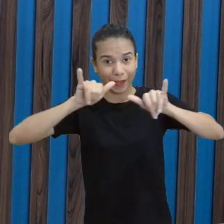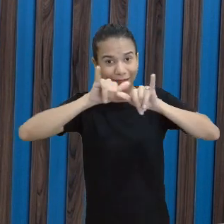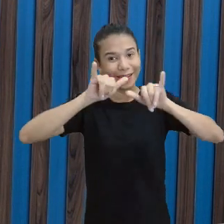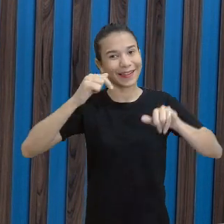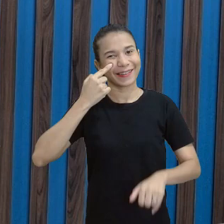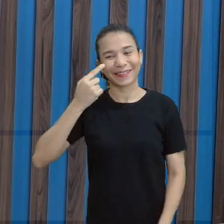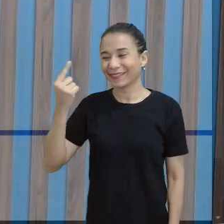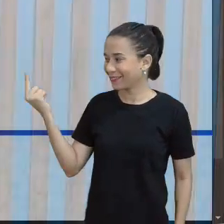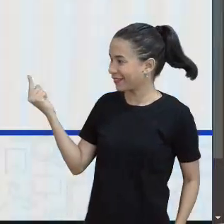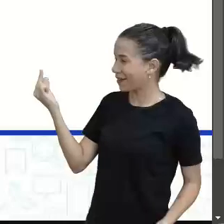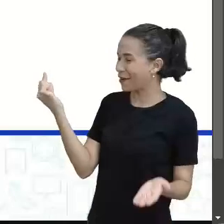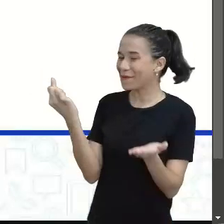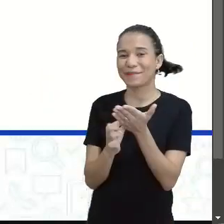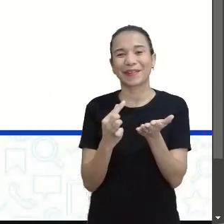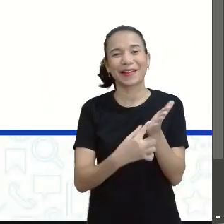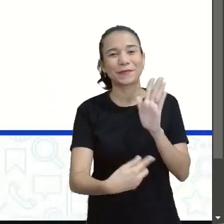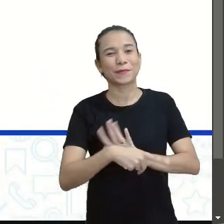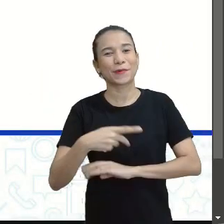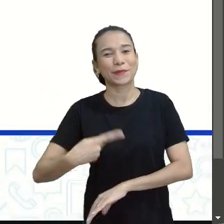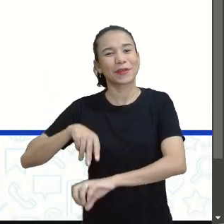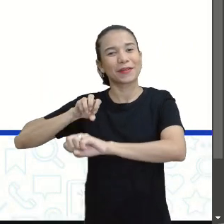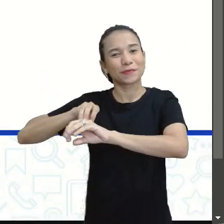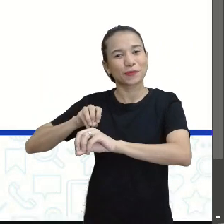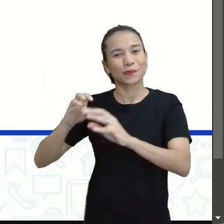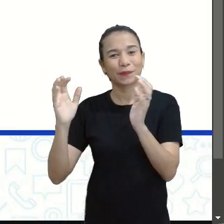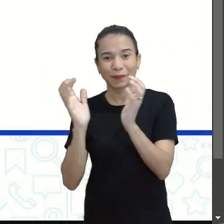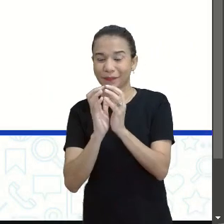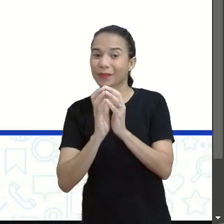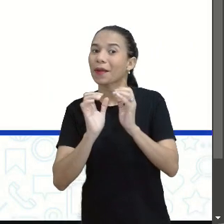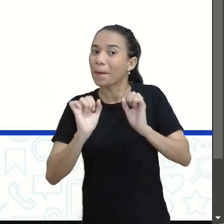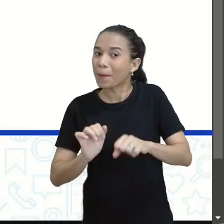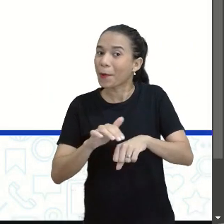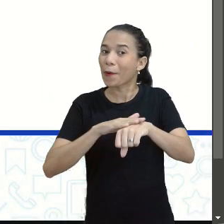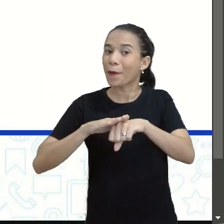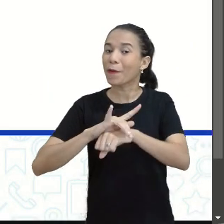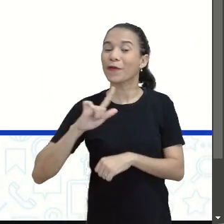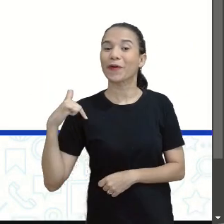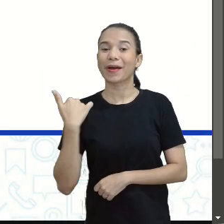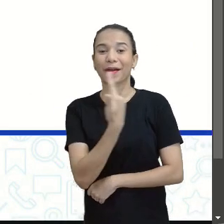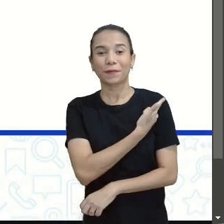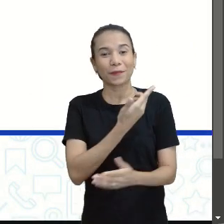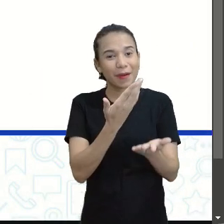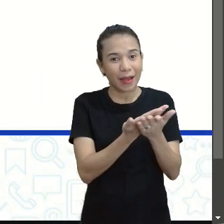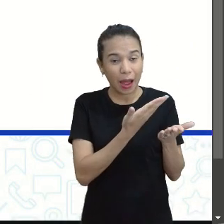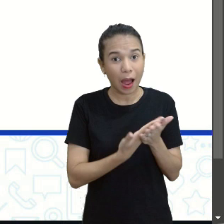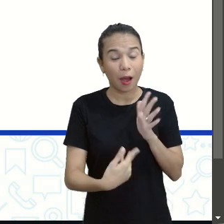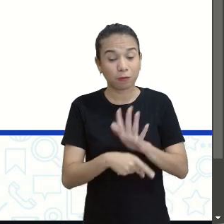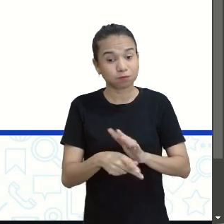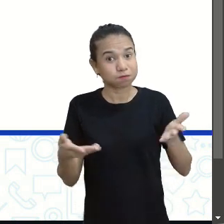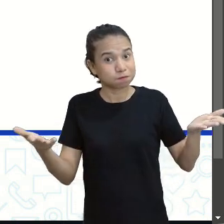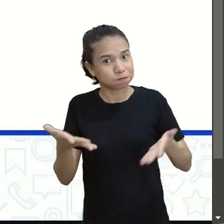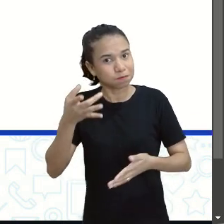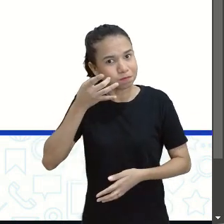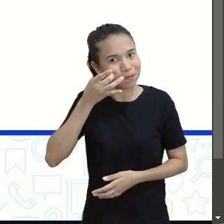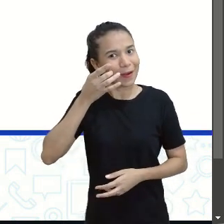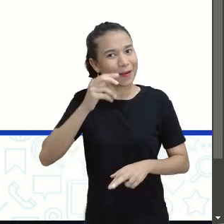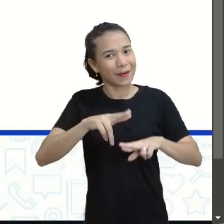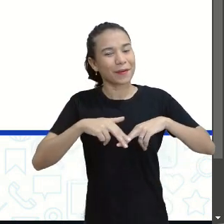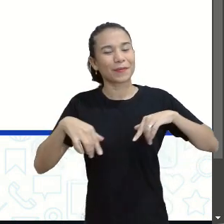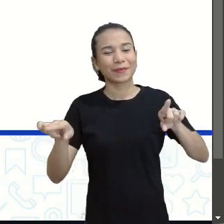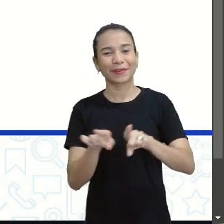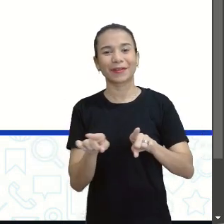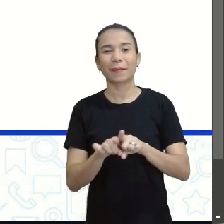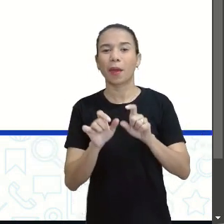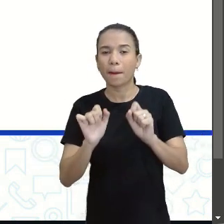o aplicativo do Educa Recife, que é onde vocês podem conversar com a gente, as aulas passam ao vivo e vocês também